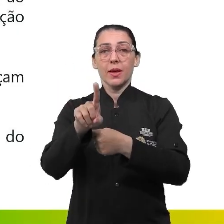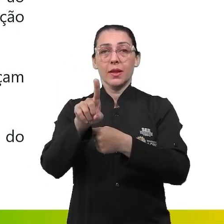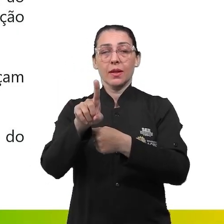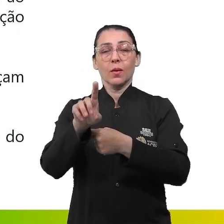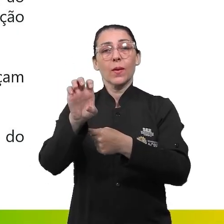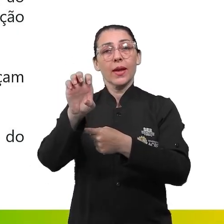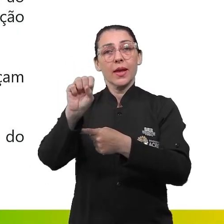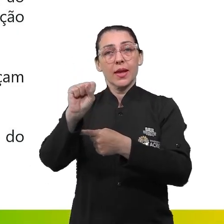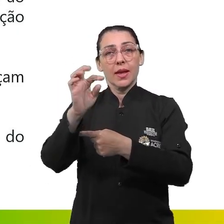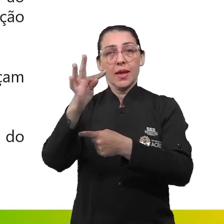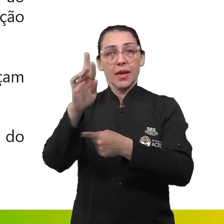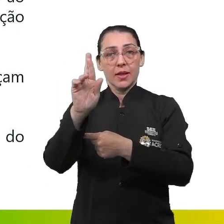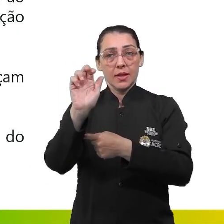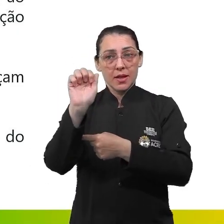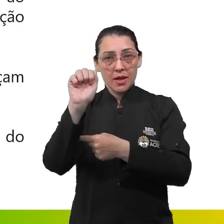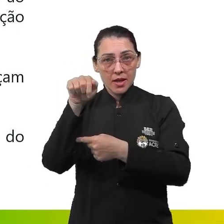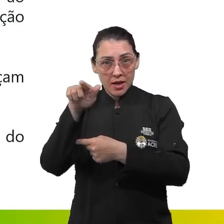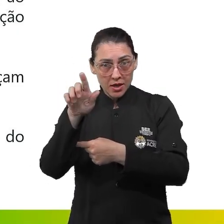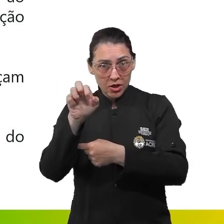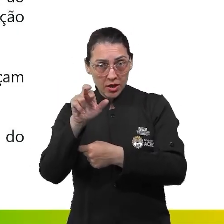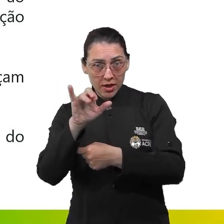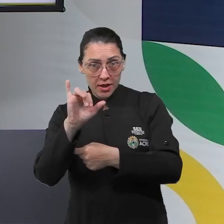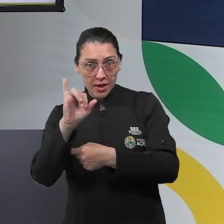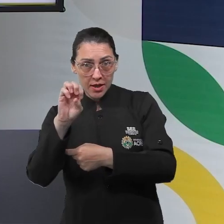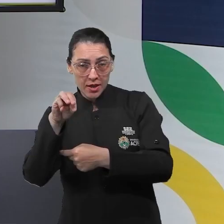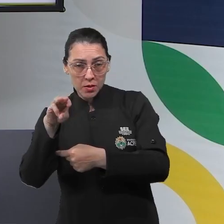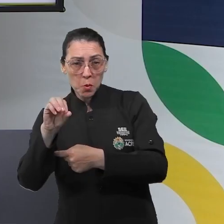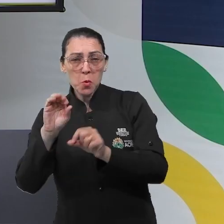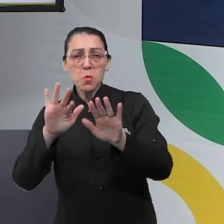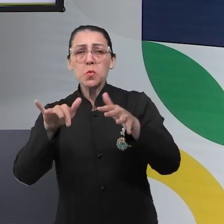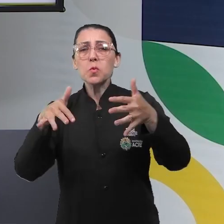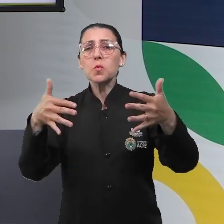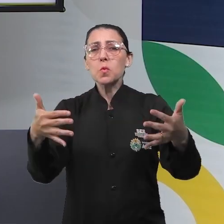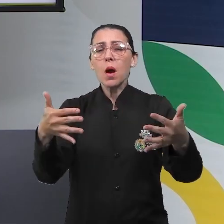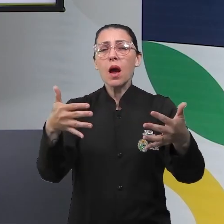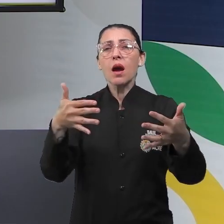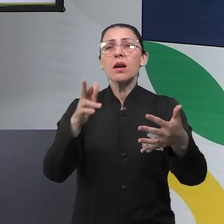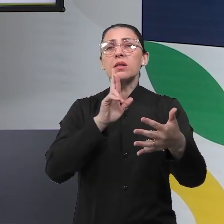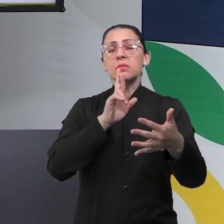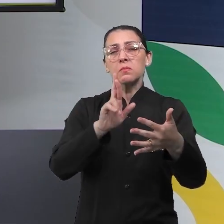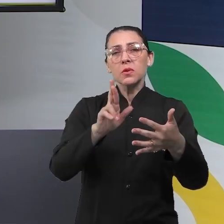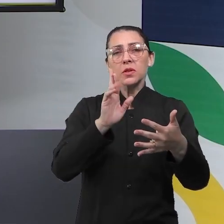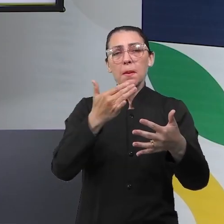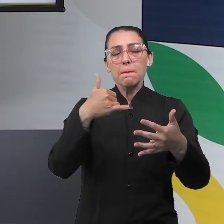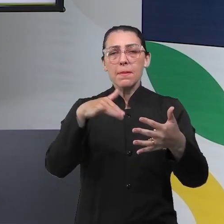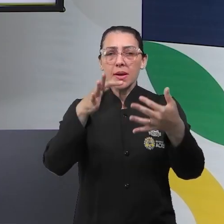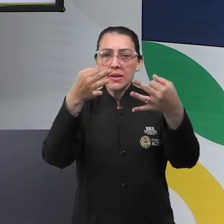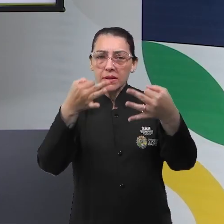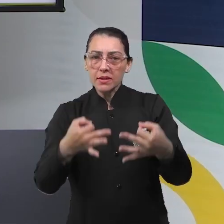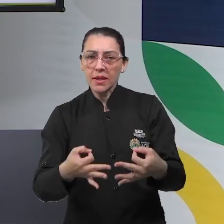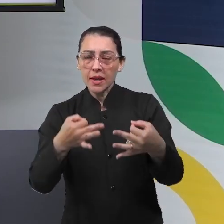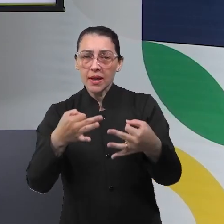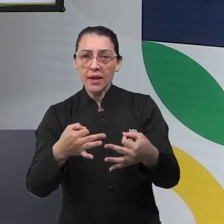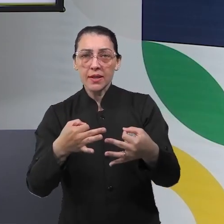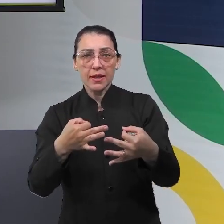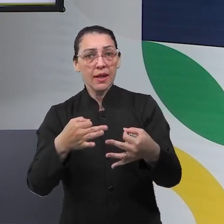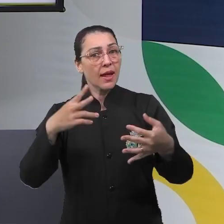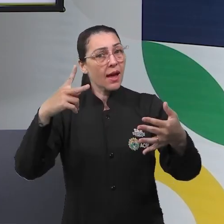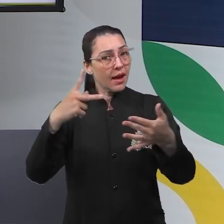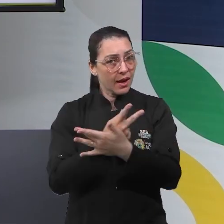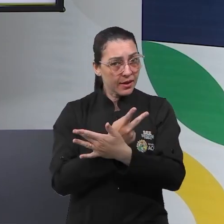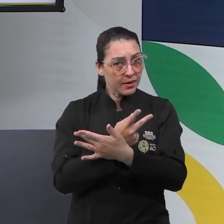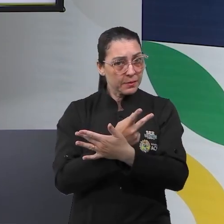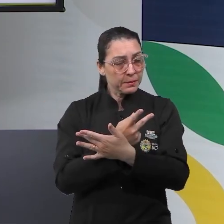estrangeirismos. Então, de acordo com o que você acabou de ler, qual dessas alternativas seria mais apropriada como a